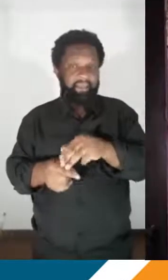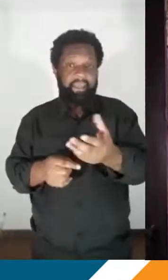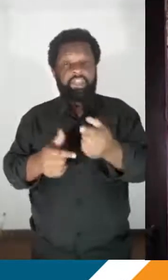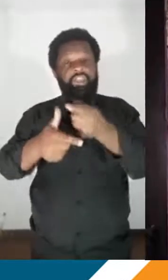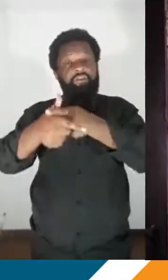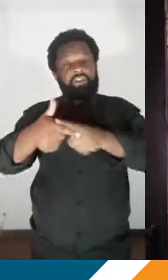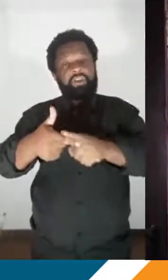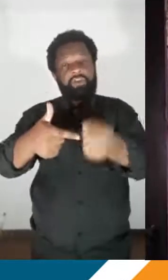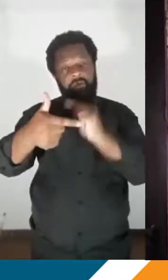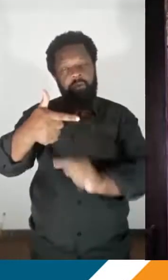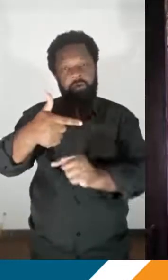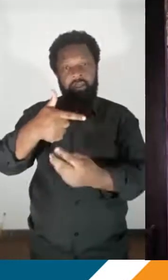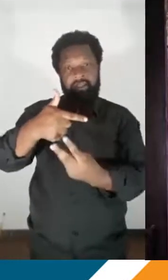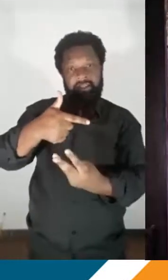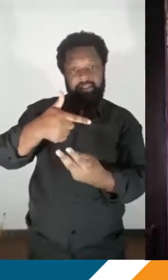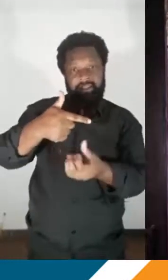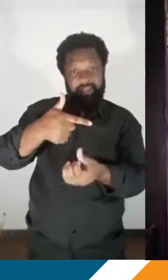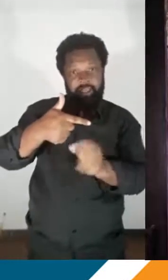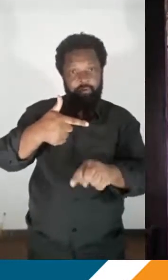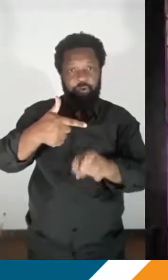nós queremos saber, dividido por